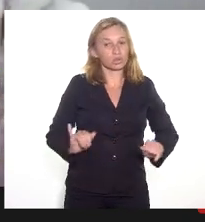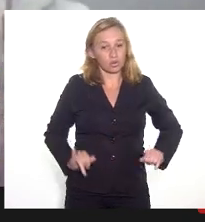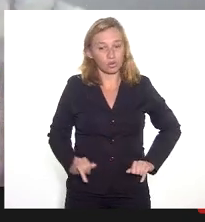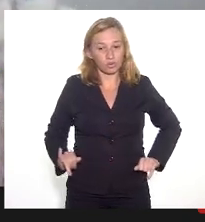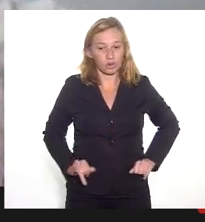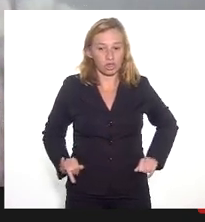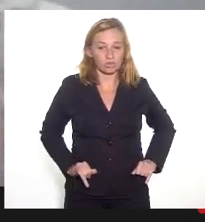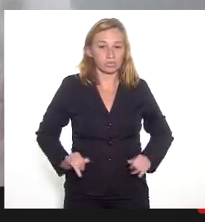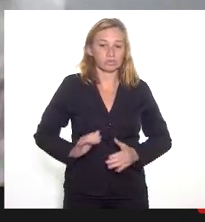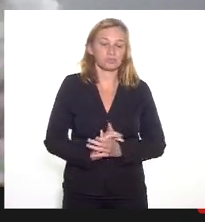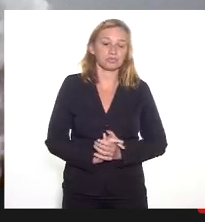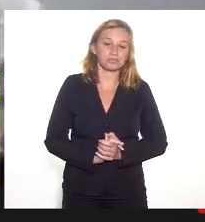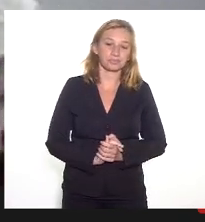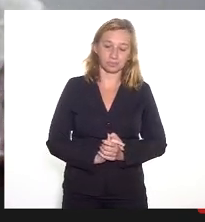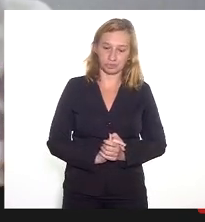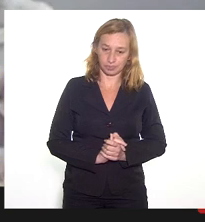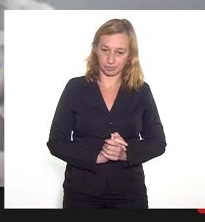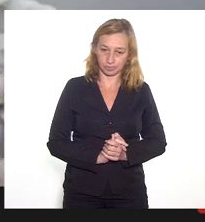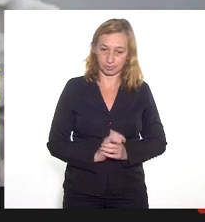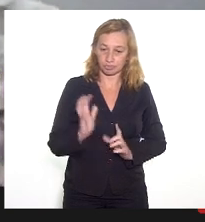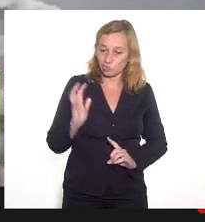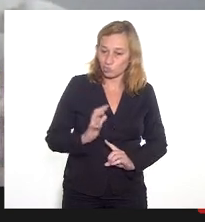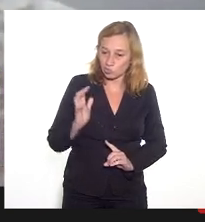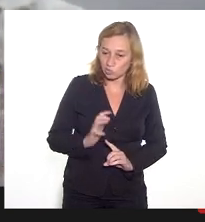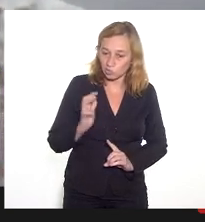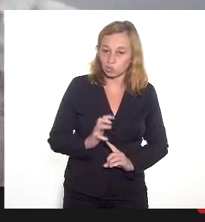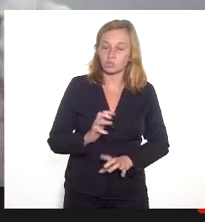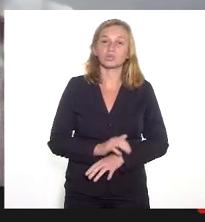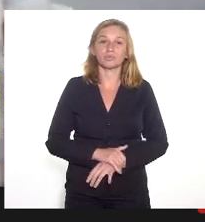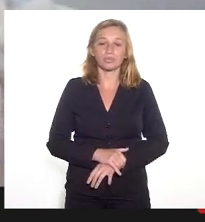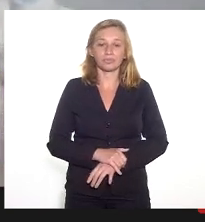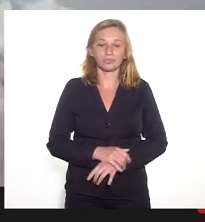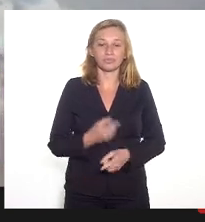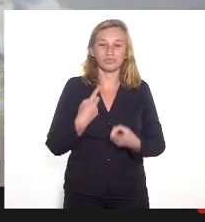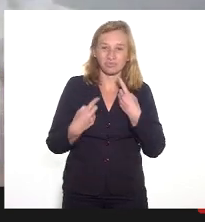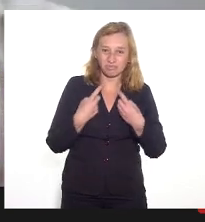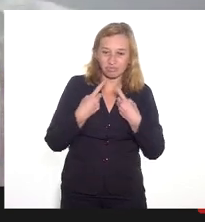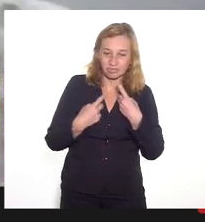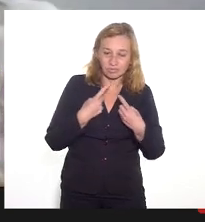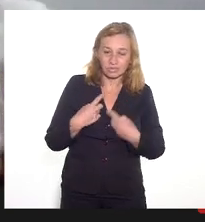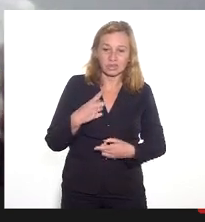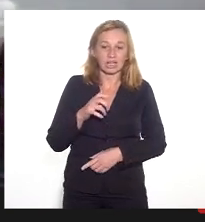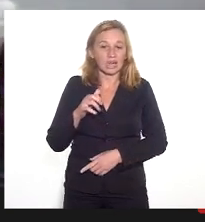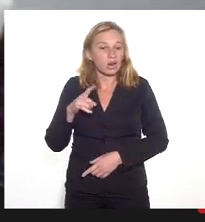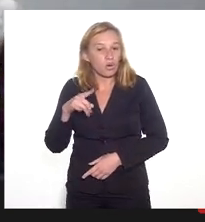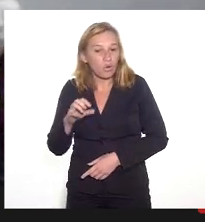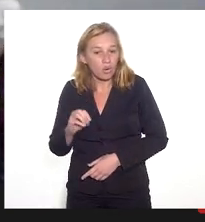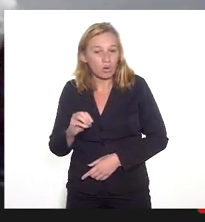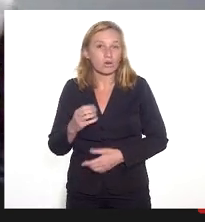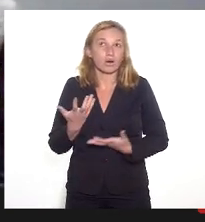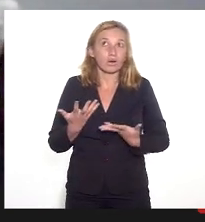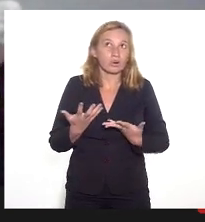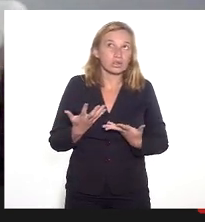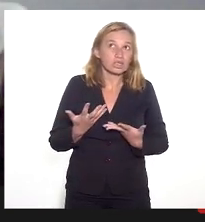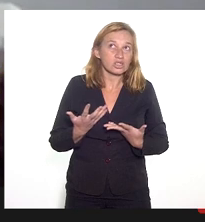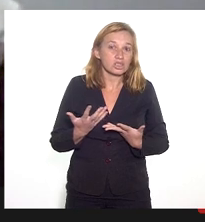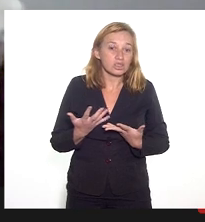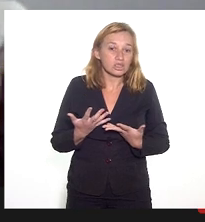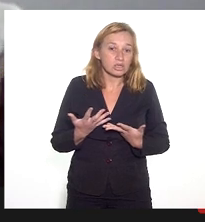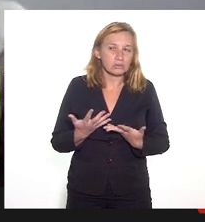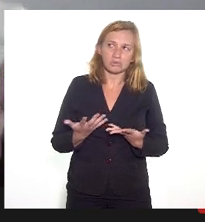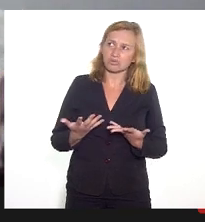aquele baque da manipulação do debate Lula-Collor, e onde a gente caiu a ficha, a